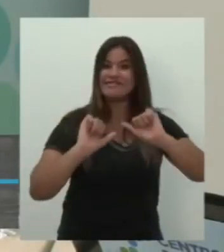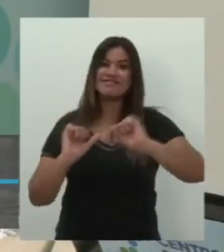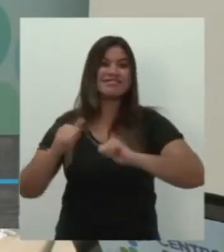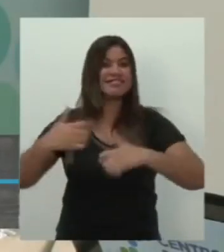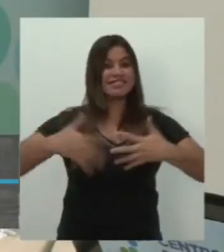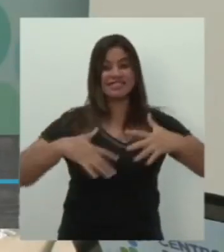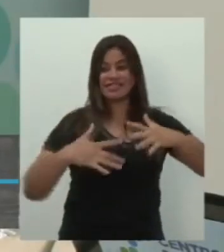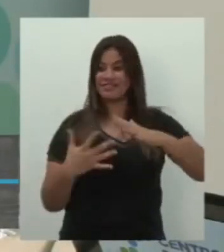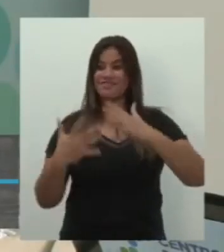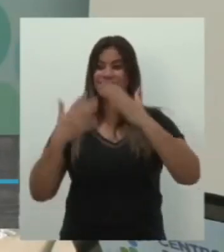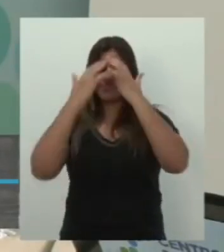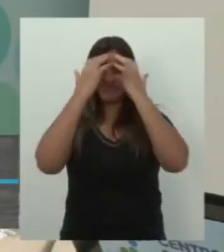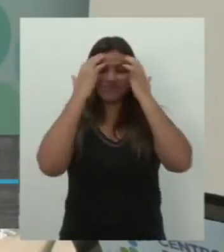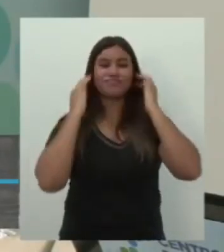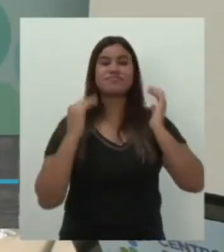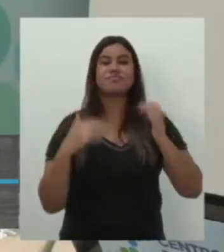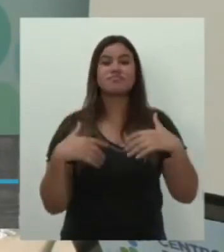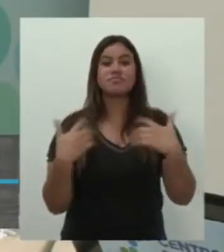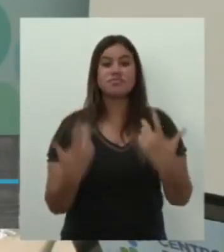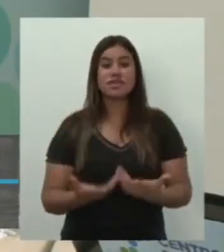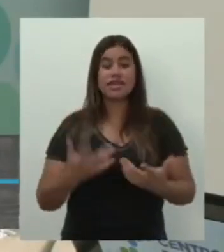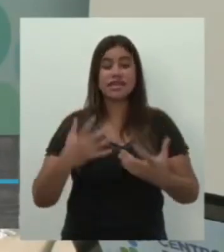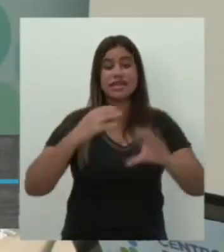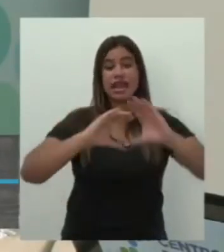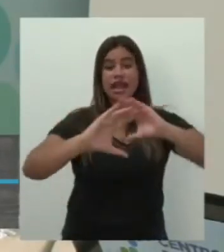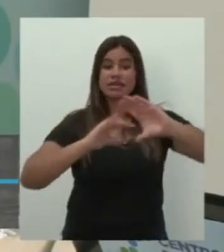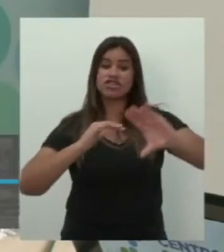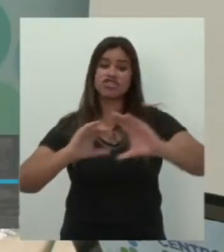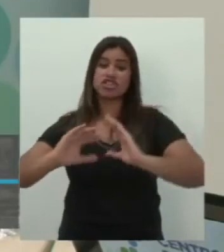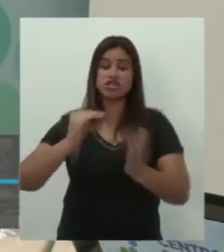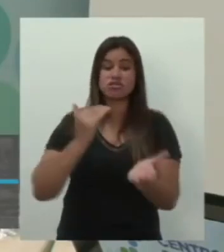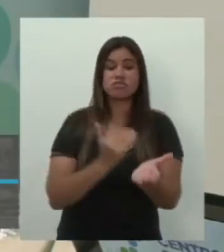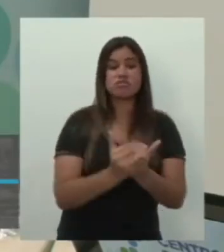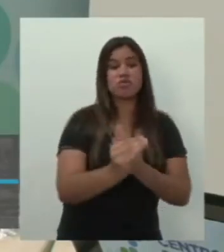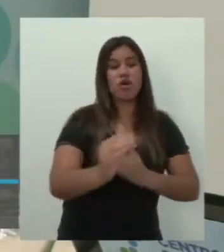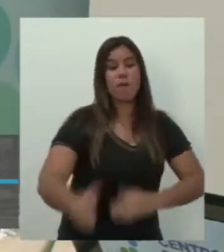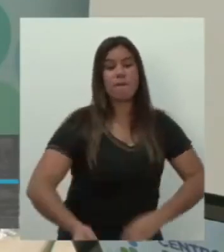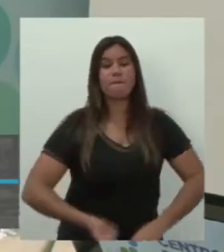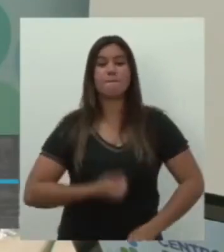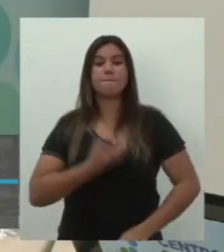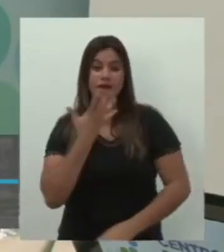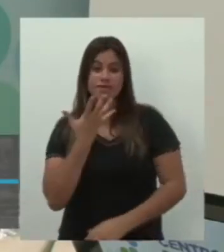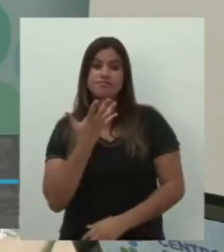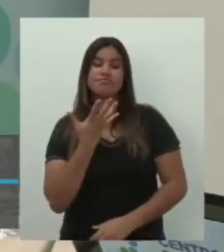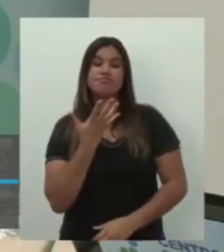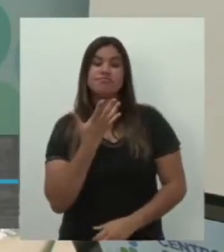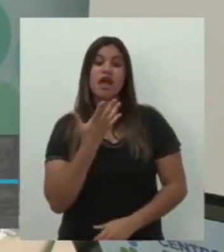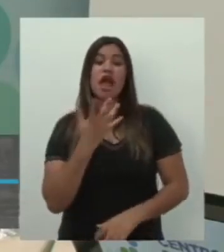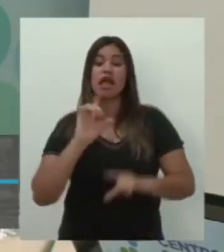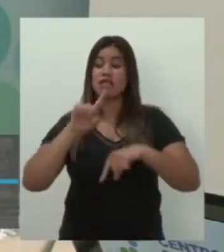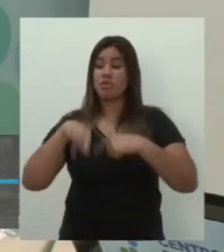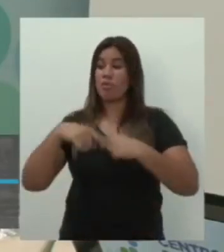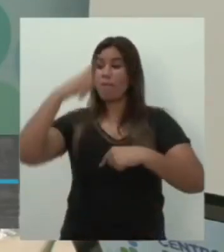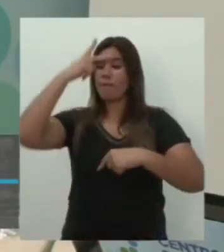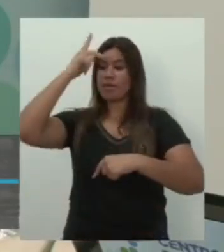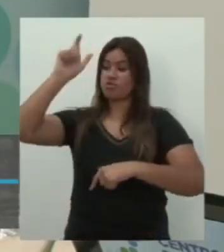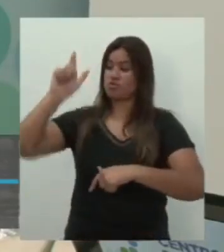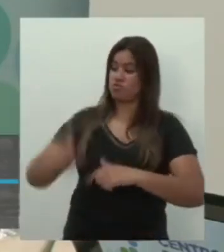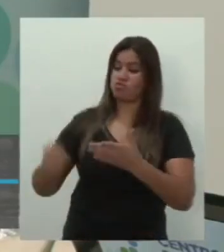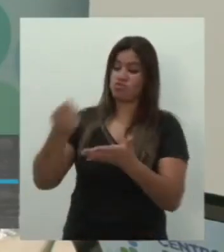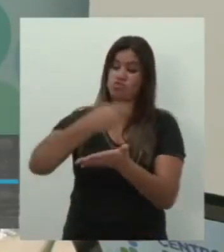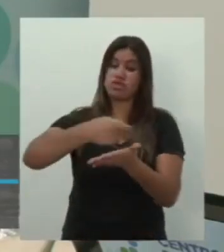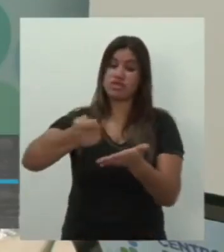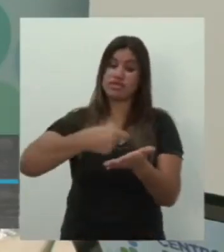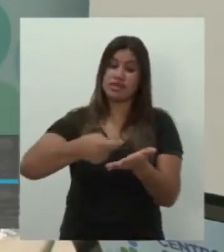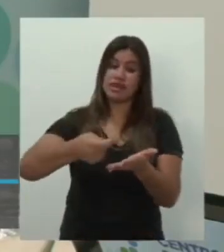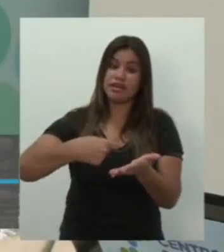mudava o começo, puxava para cá, e as cantigas foram se tornando e foram se formando, até que viesse alguém e